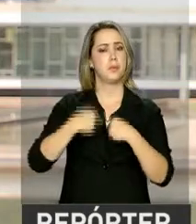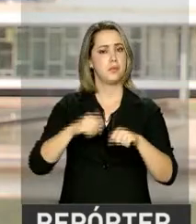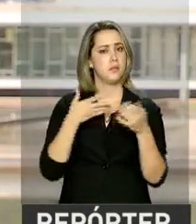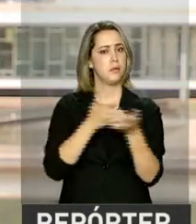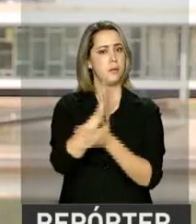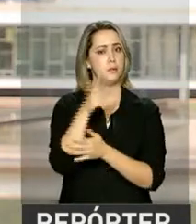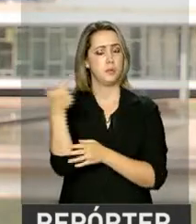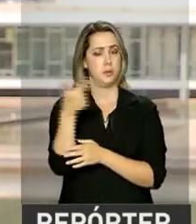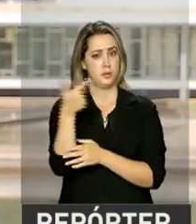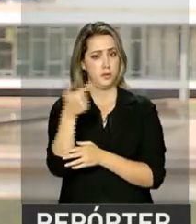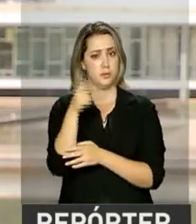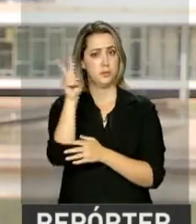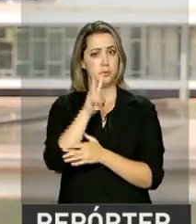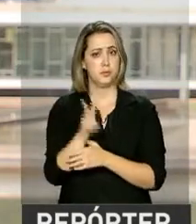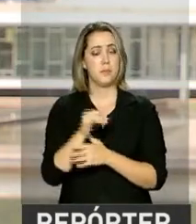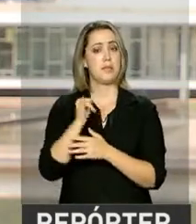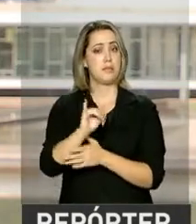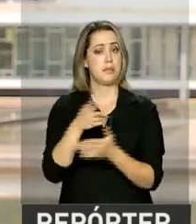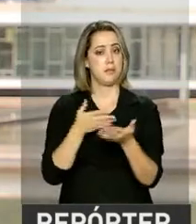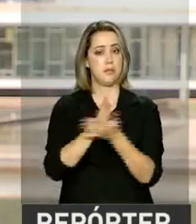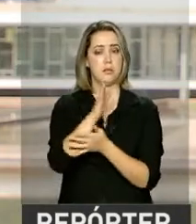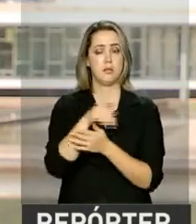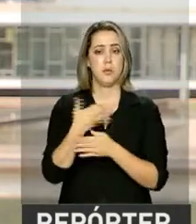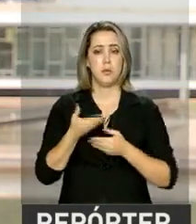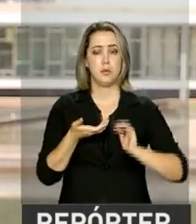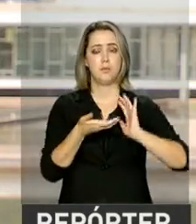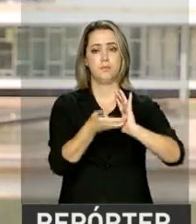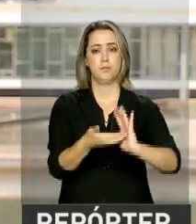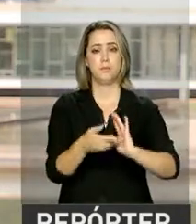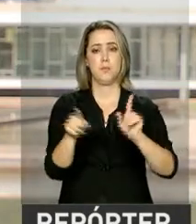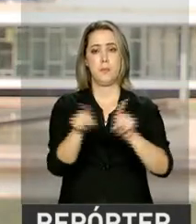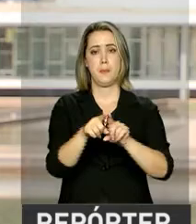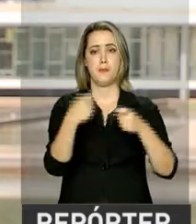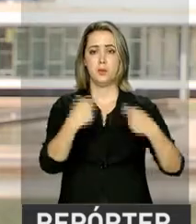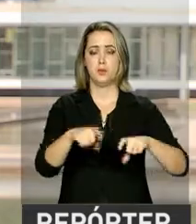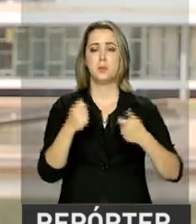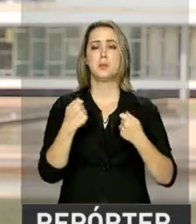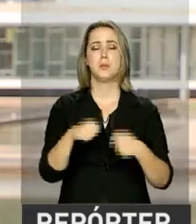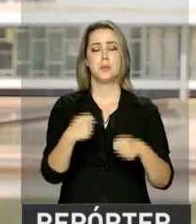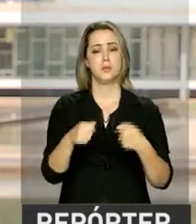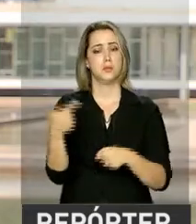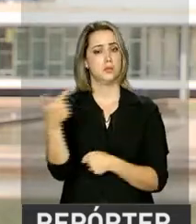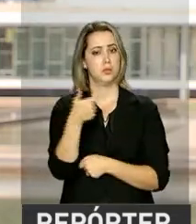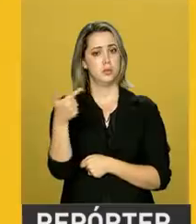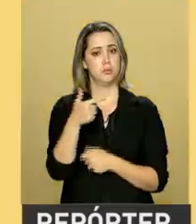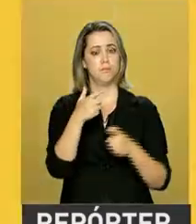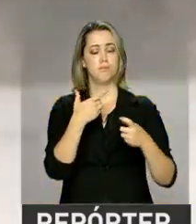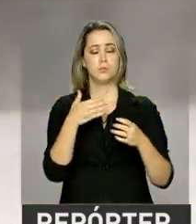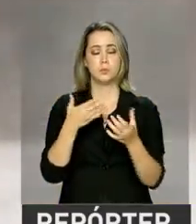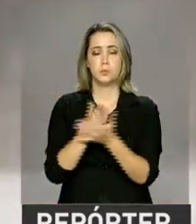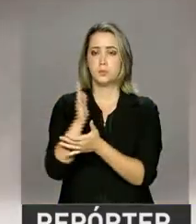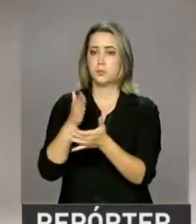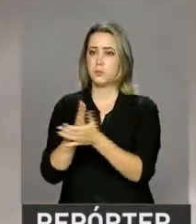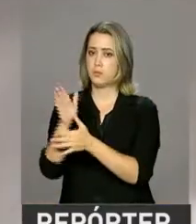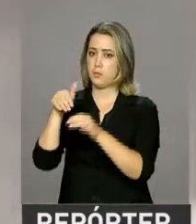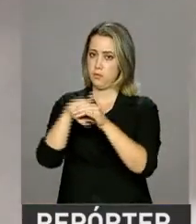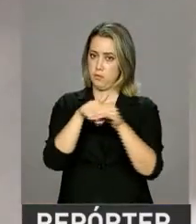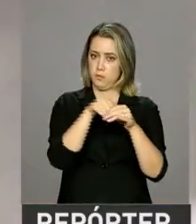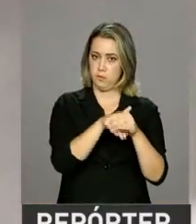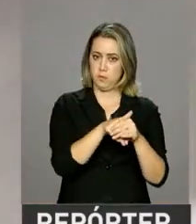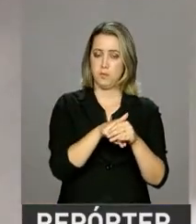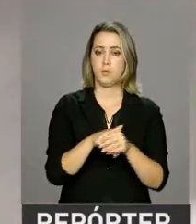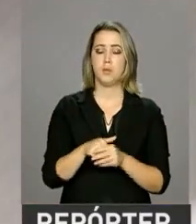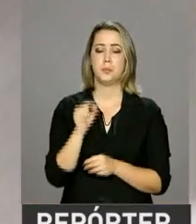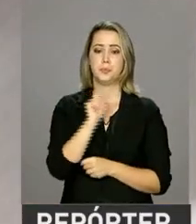turnos se aprovada ela segue para o senado federal onde também precisa de dois turnos para aprovação a proposta estabelece a idade mínima